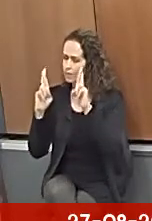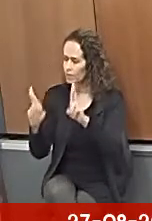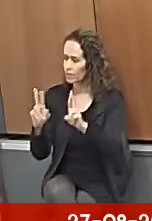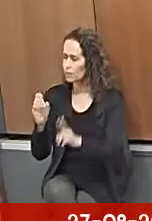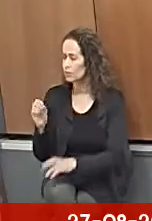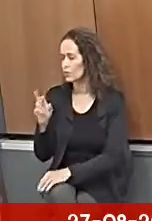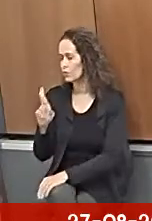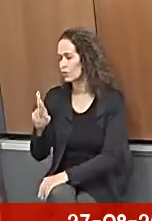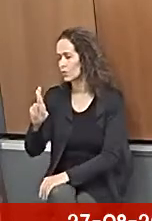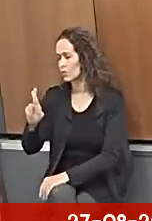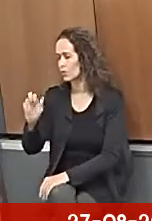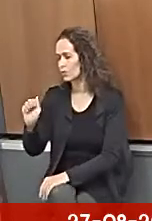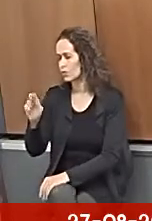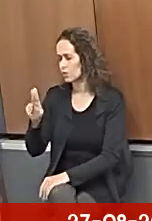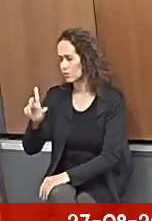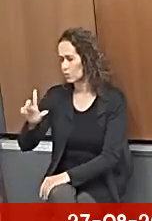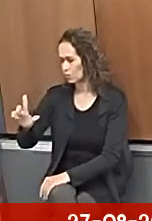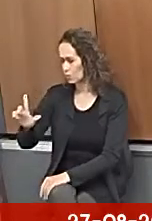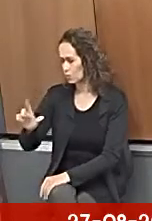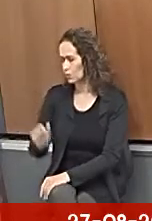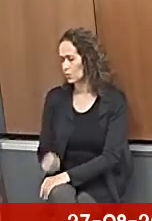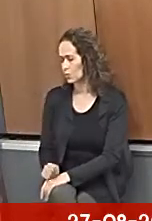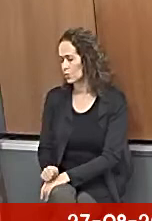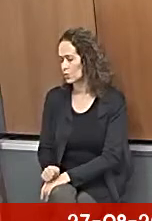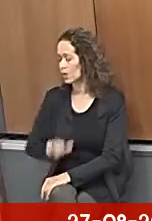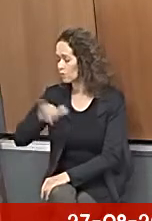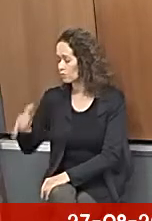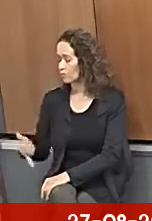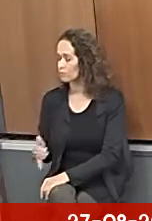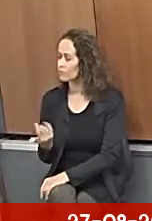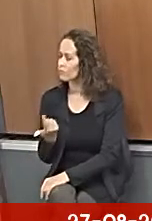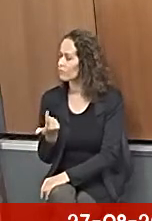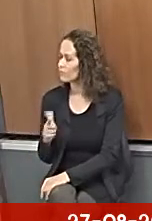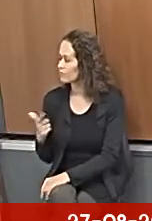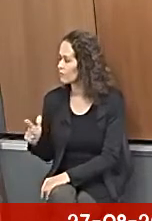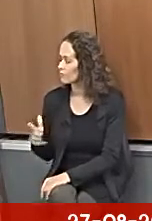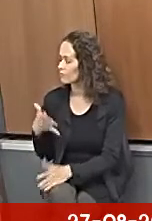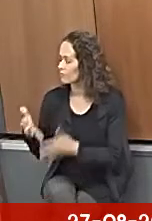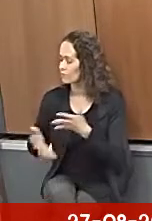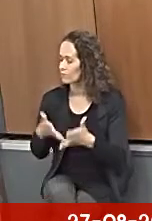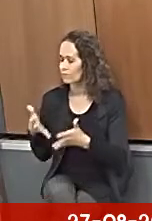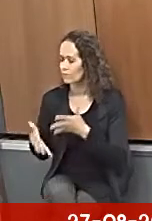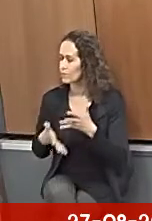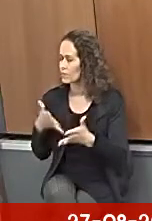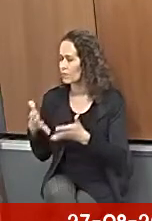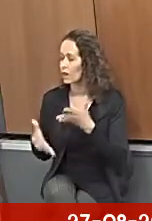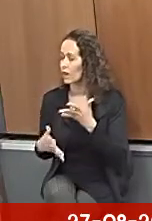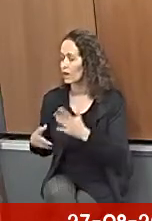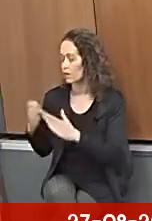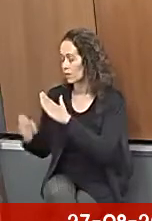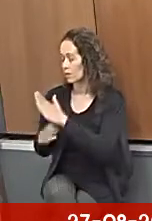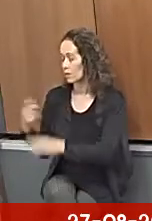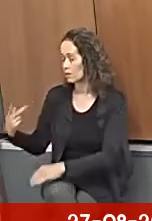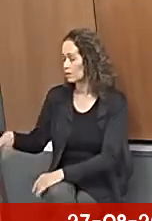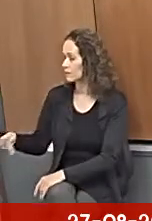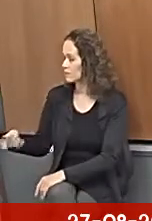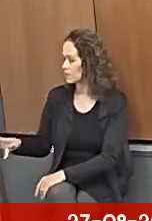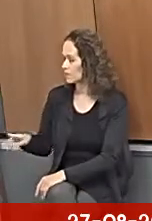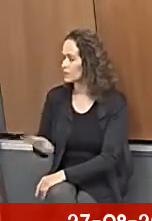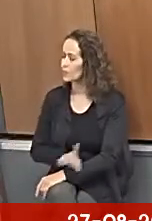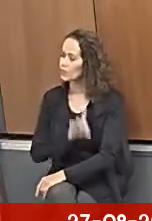raúl atual é como eu não tive oportunidade de falar para minas arena no dia que